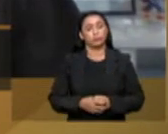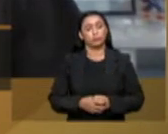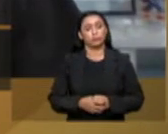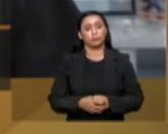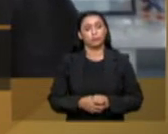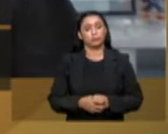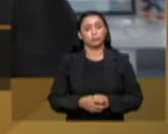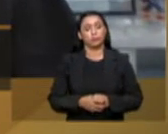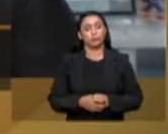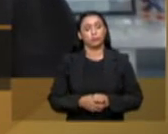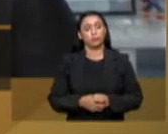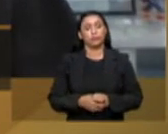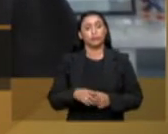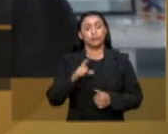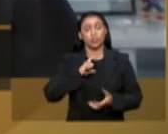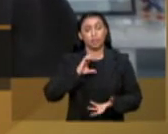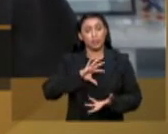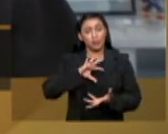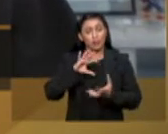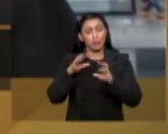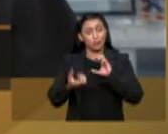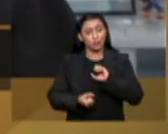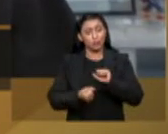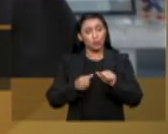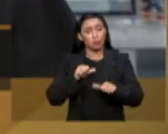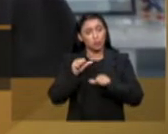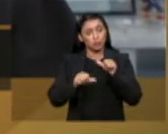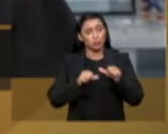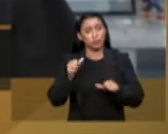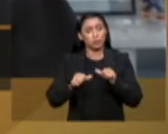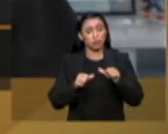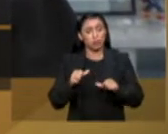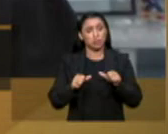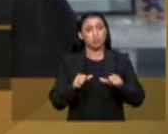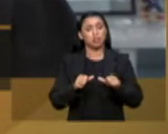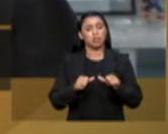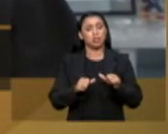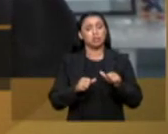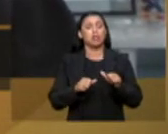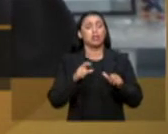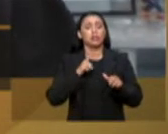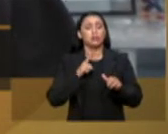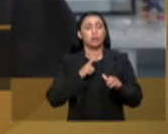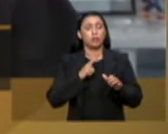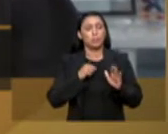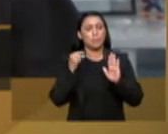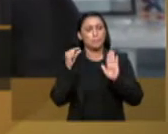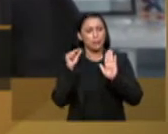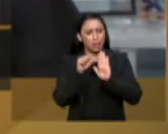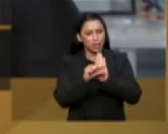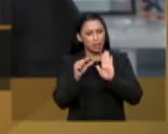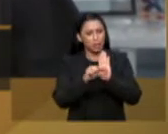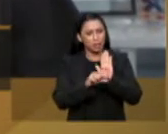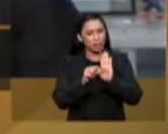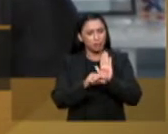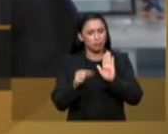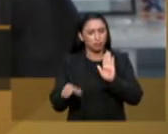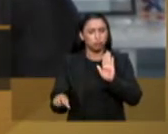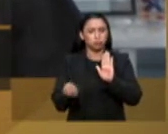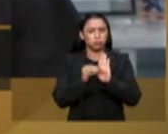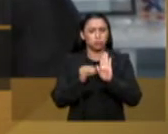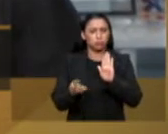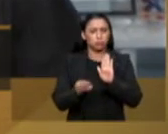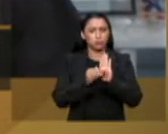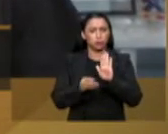e foi amplamente reformada pela Lei 11.727, lá em 2008. Lá foi criado vários parágrafos e